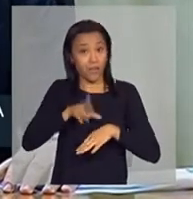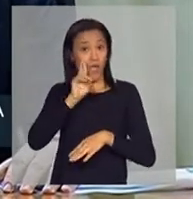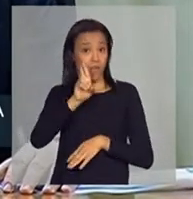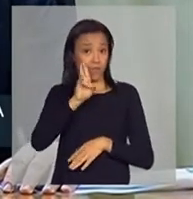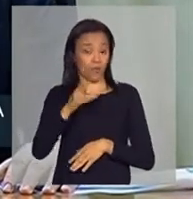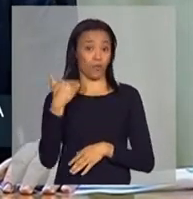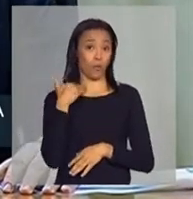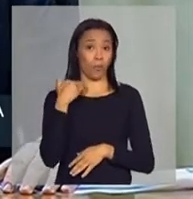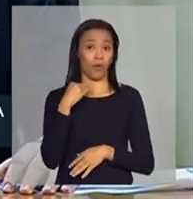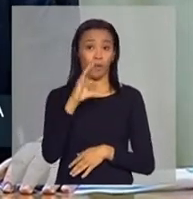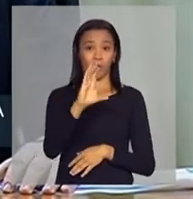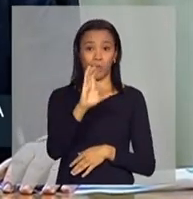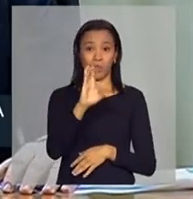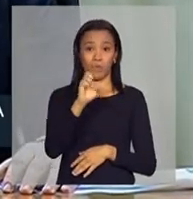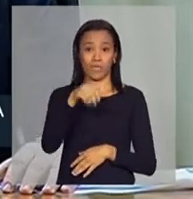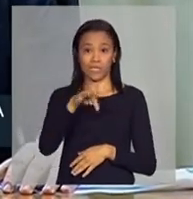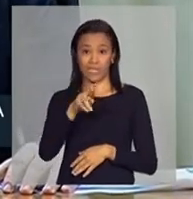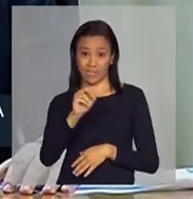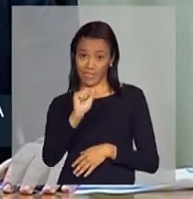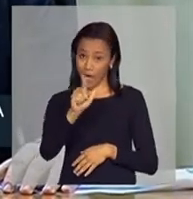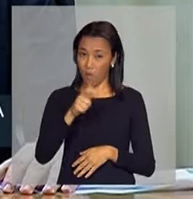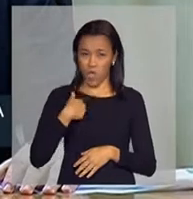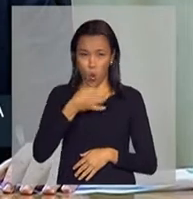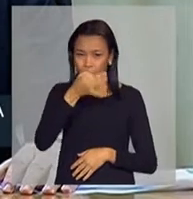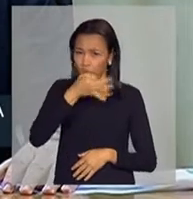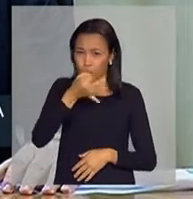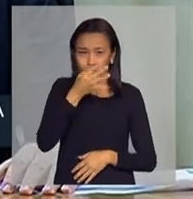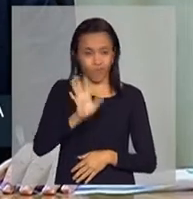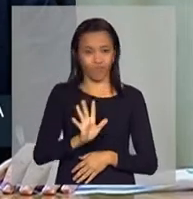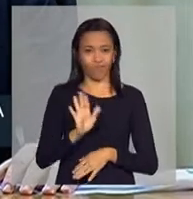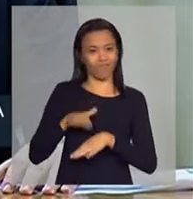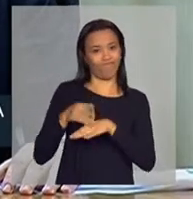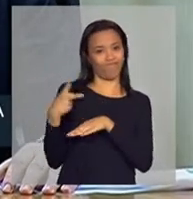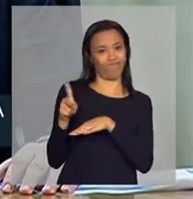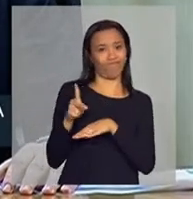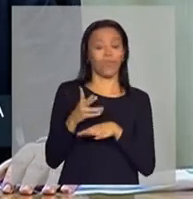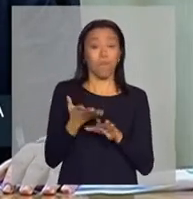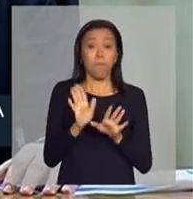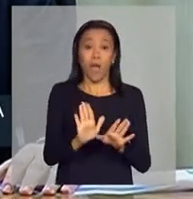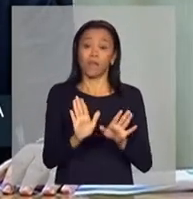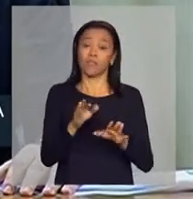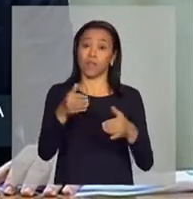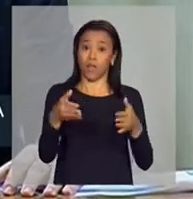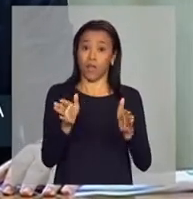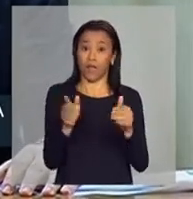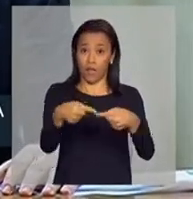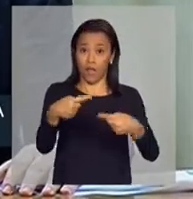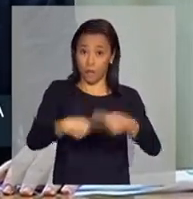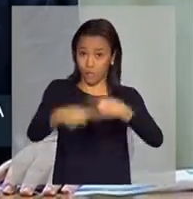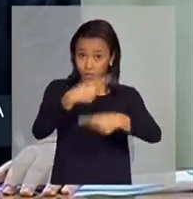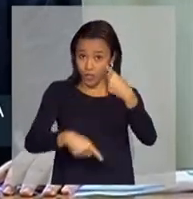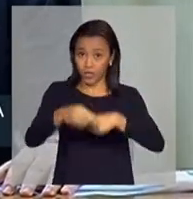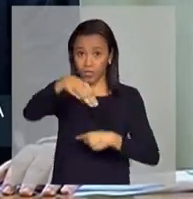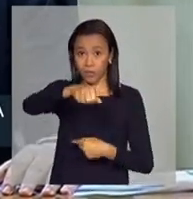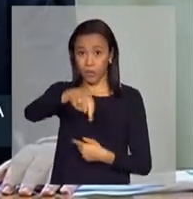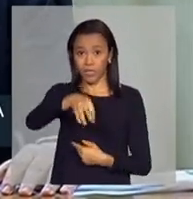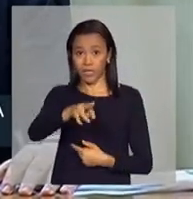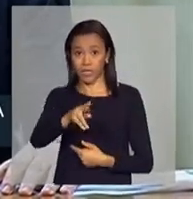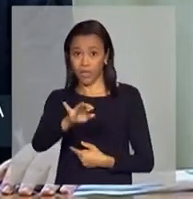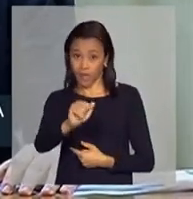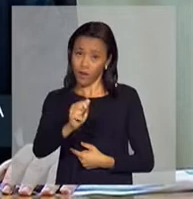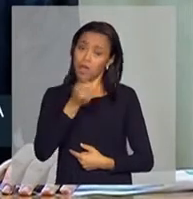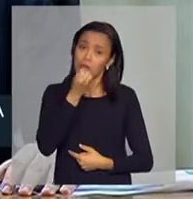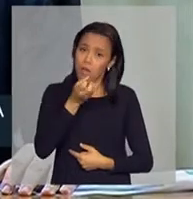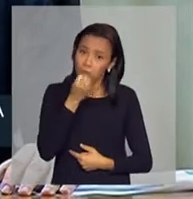avaliação que o banco central faz e eu não costumo comentar isso mas a política monetária no Brasil ela é favorável